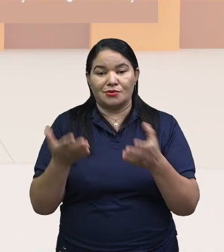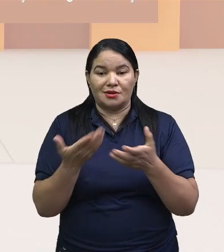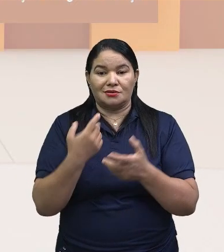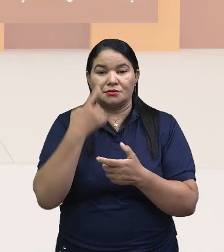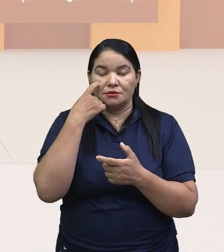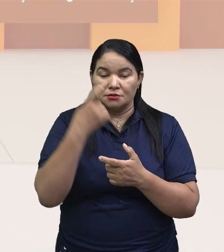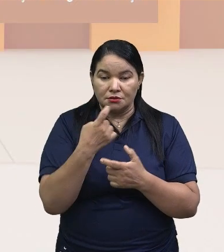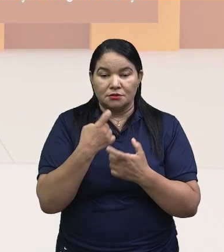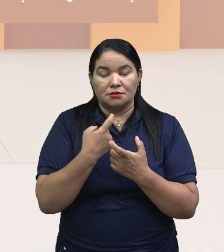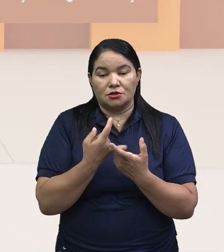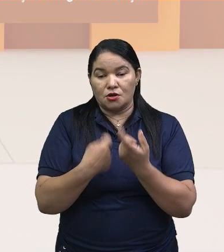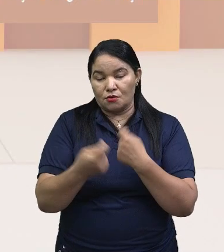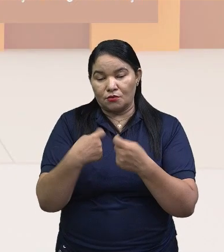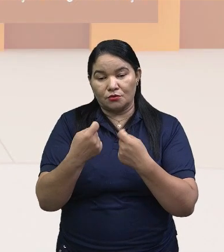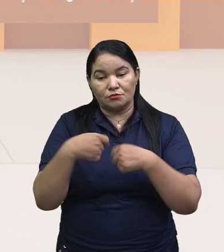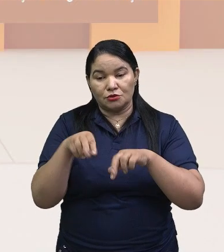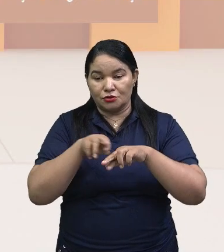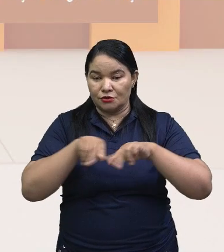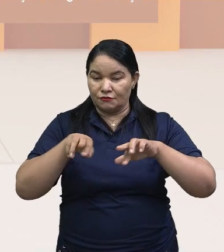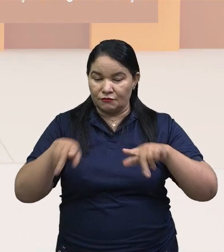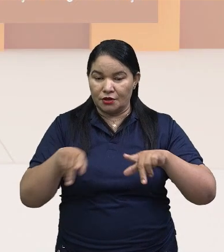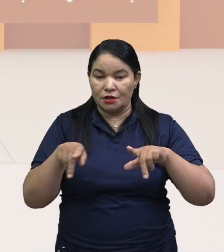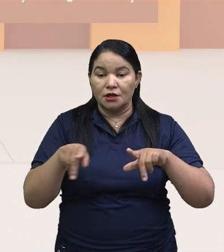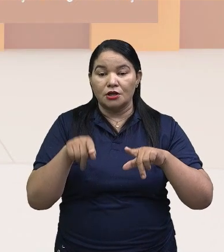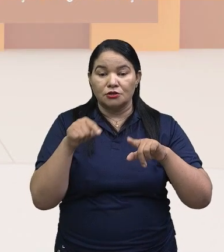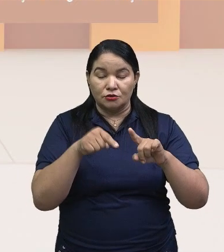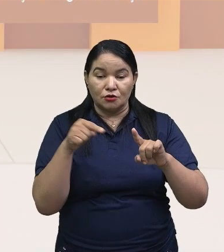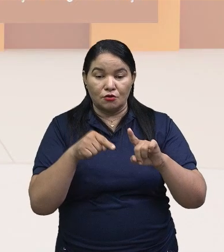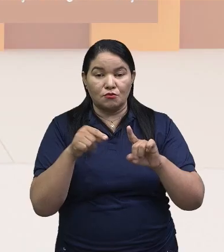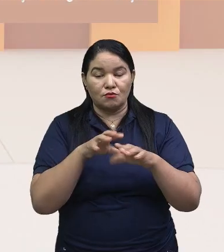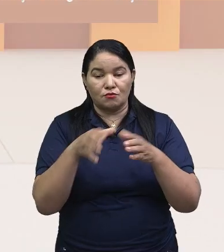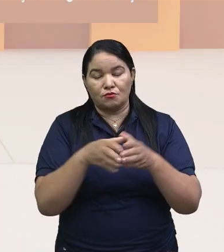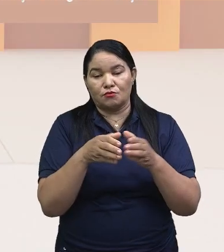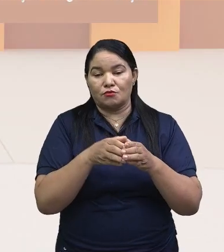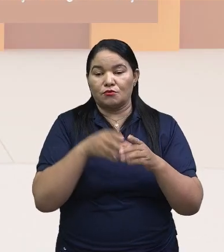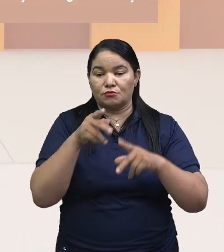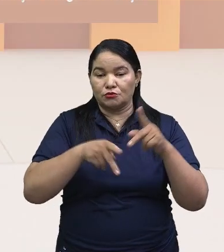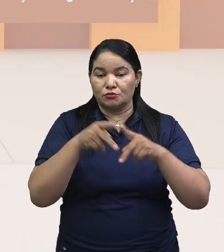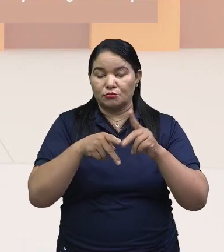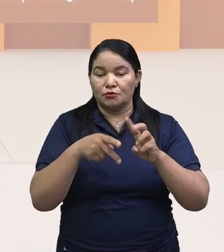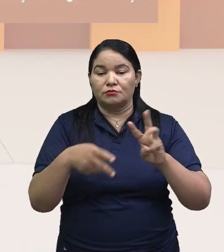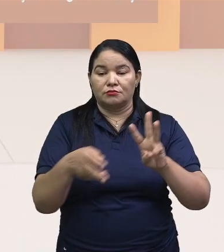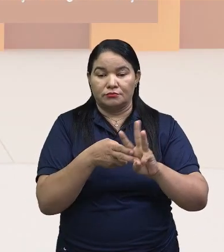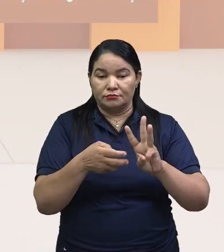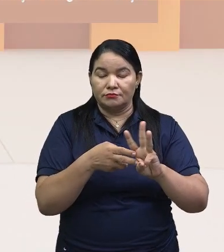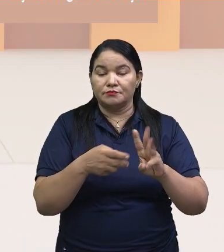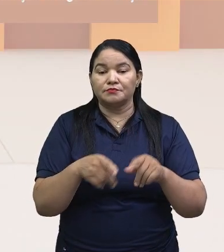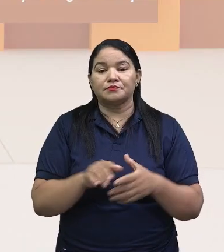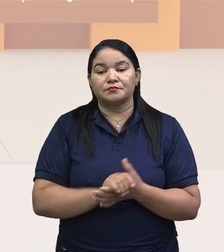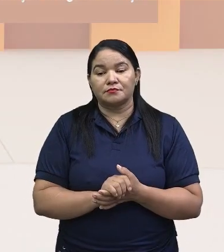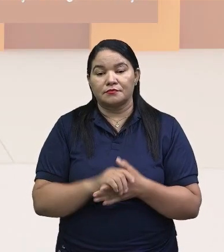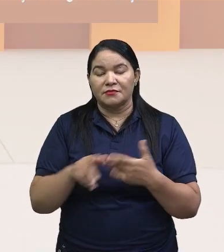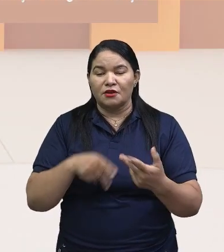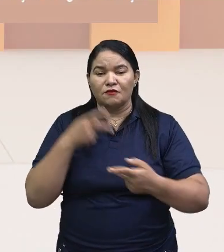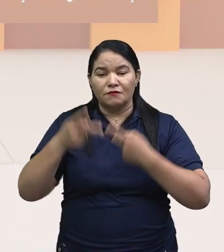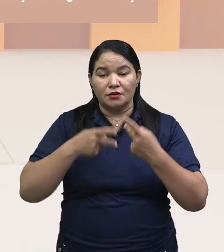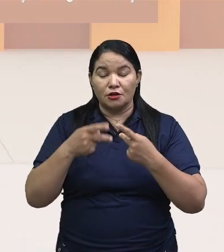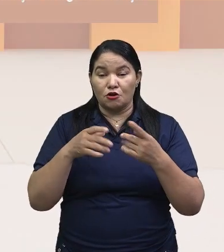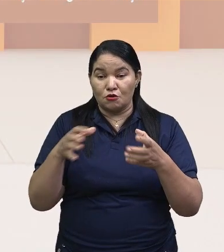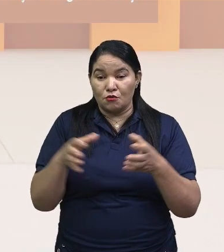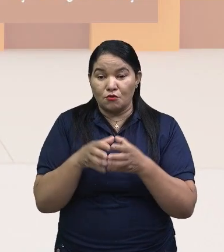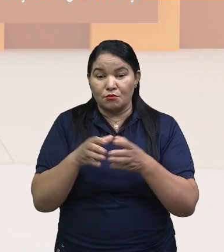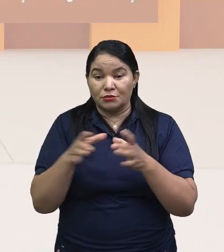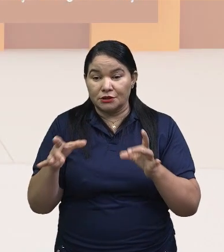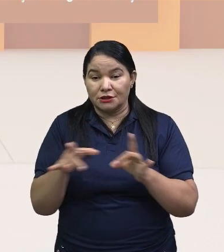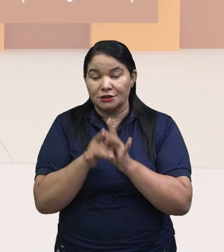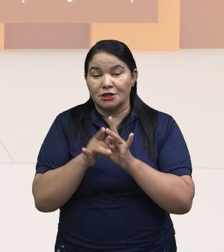econômico divergente daquele defendido pelos povos originários, A gente está falando de pessoas, ou melhor, de grupos